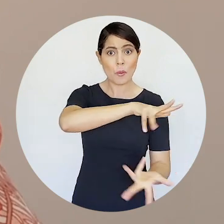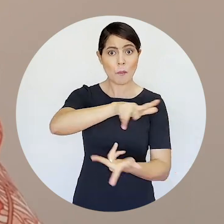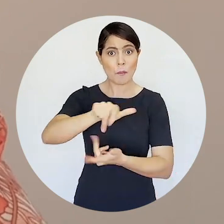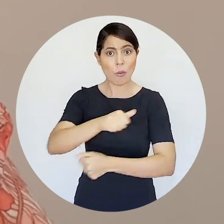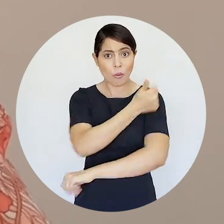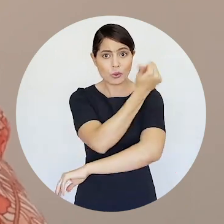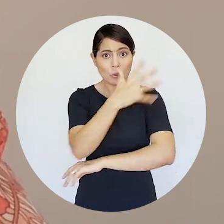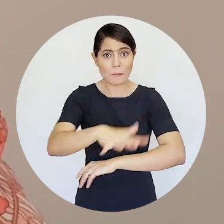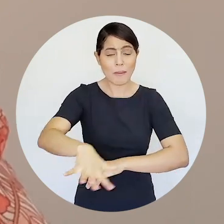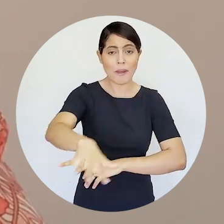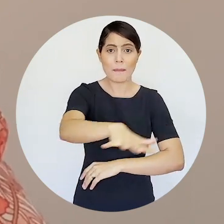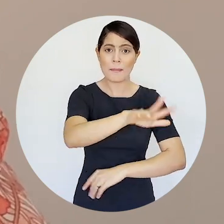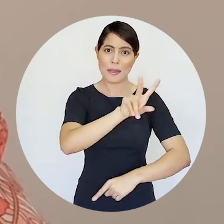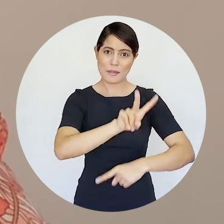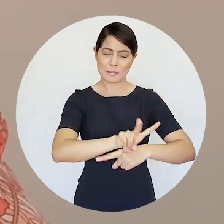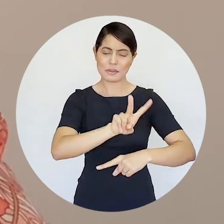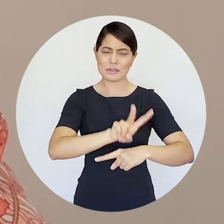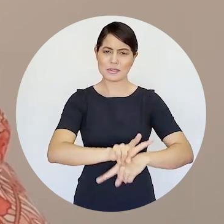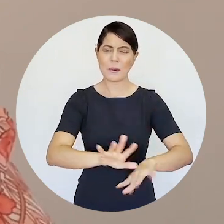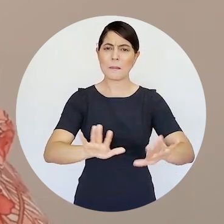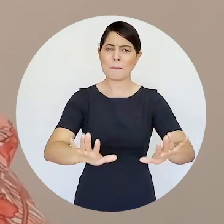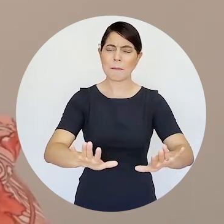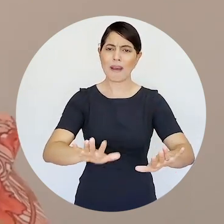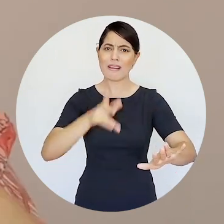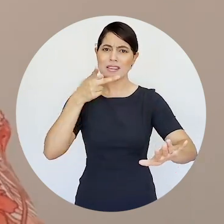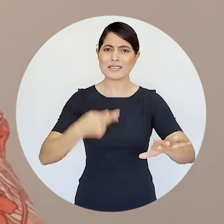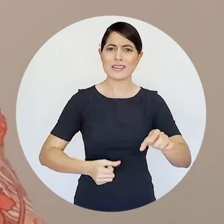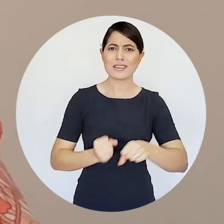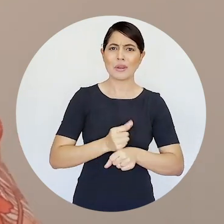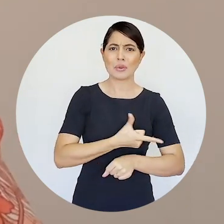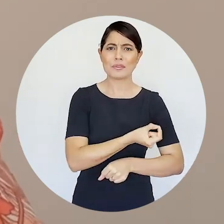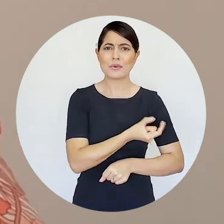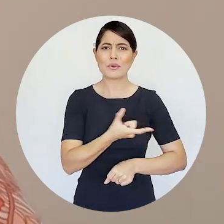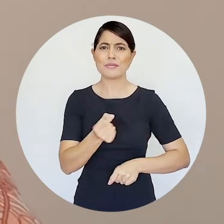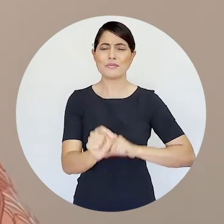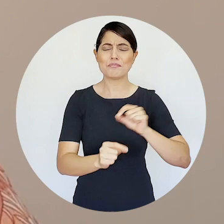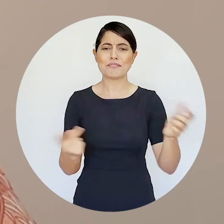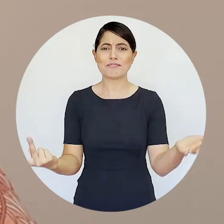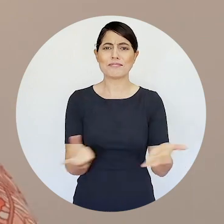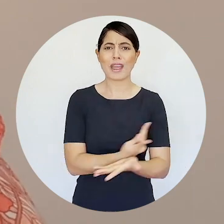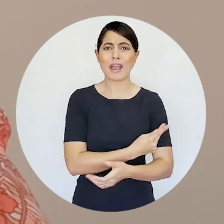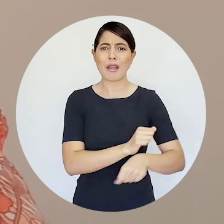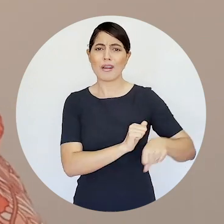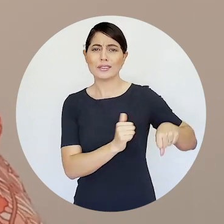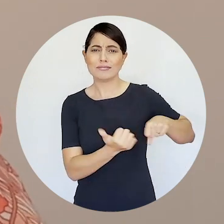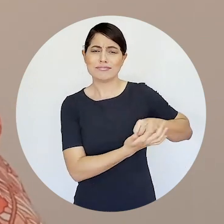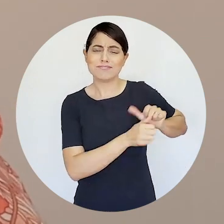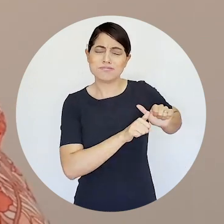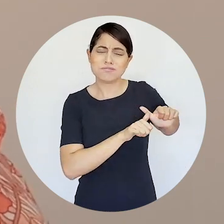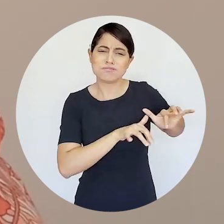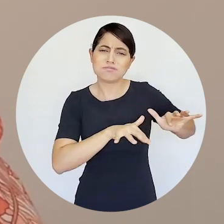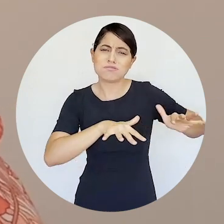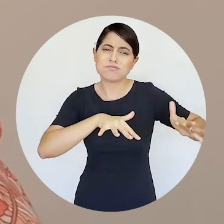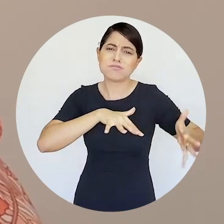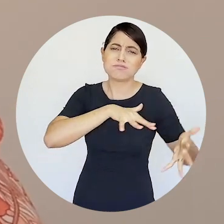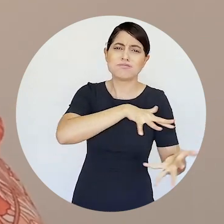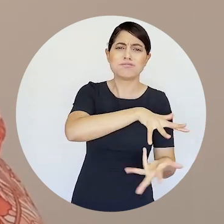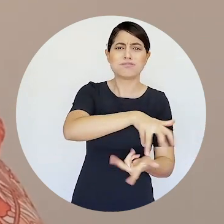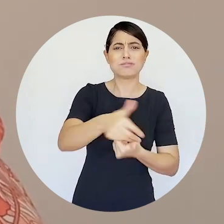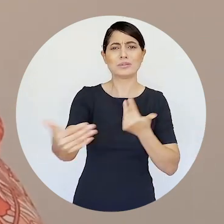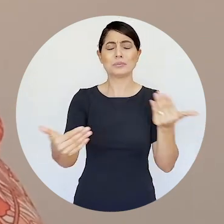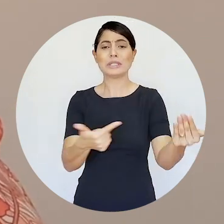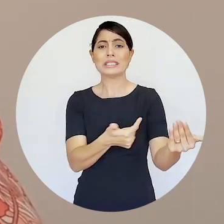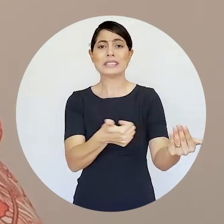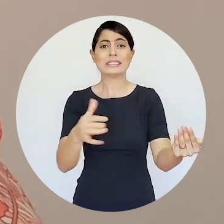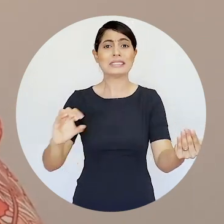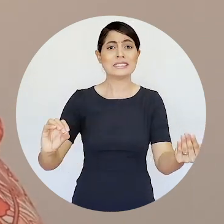Ambiente. Só que neste ano de 2020, nós estamos bem no meio de uma pandemia. Na verdade, na maior pandemia dos